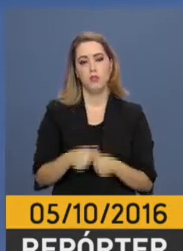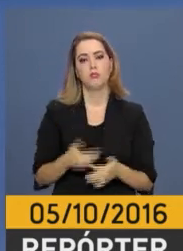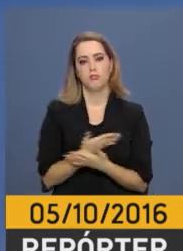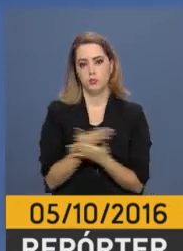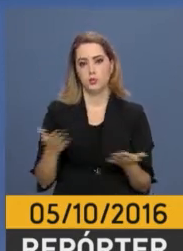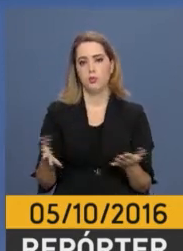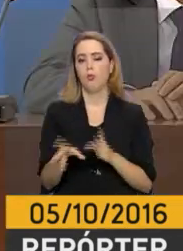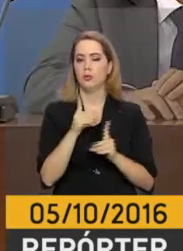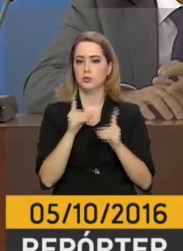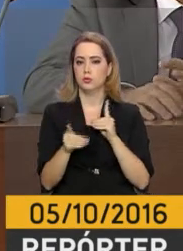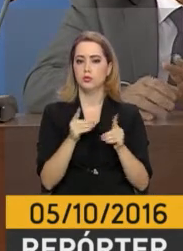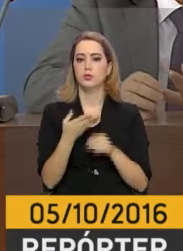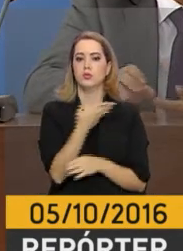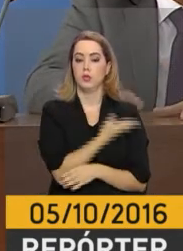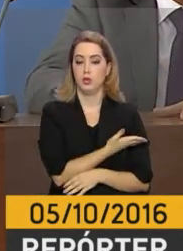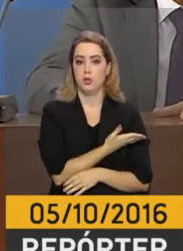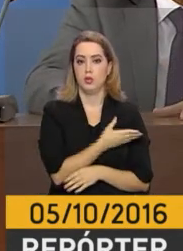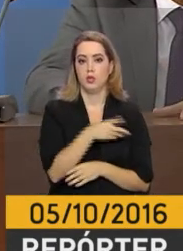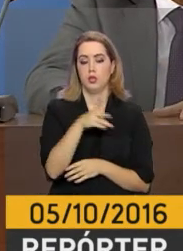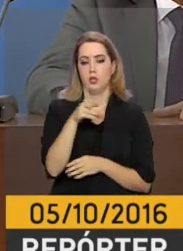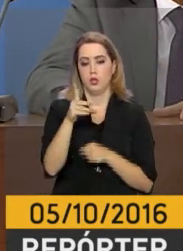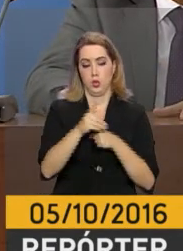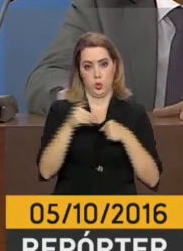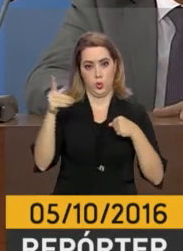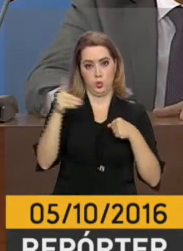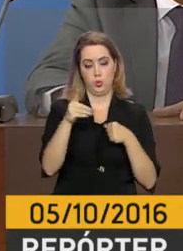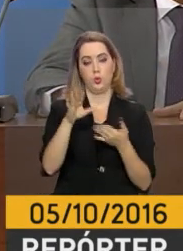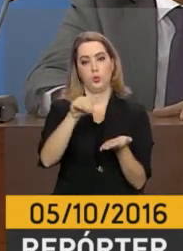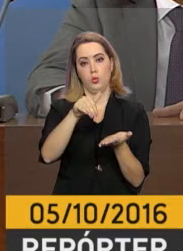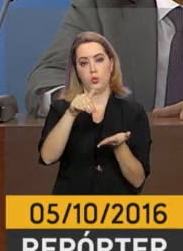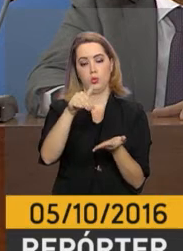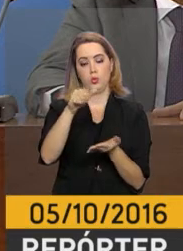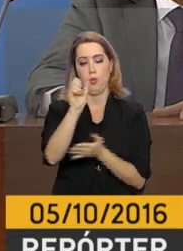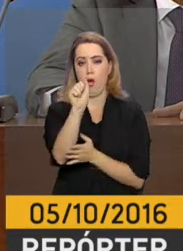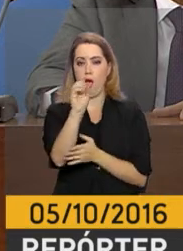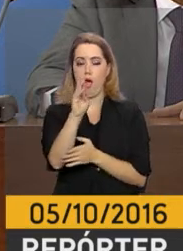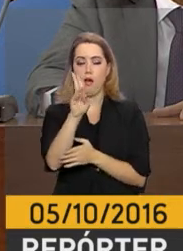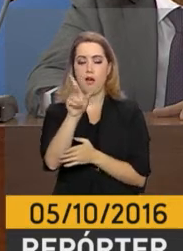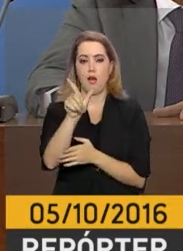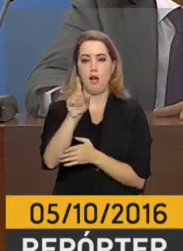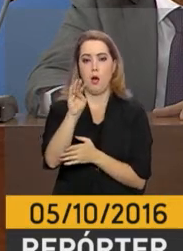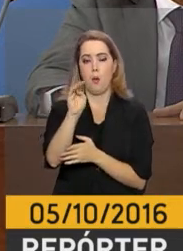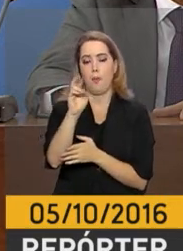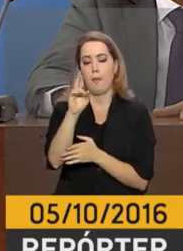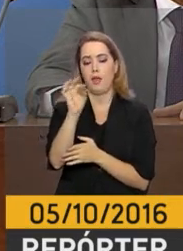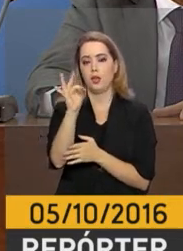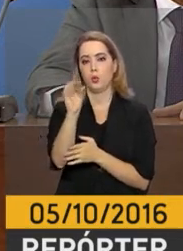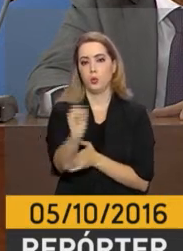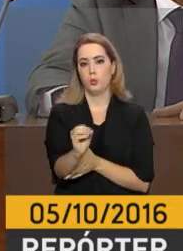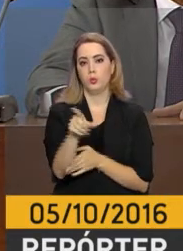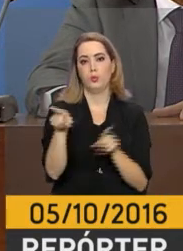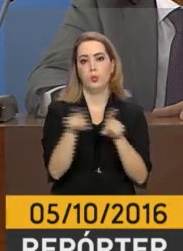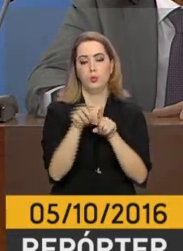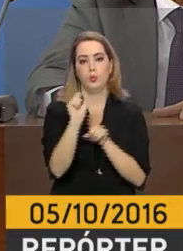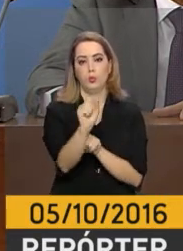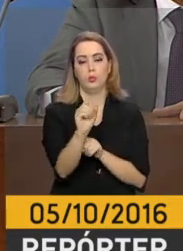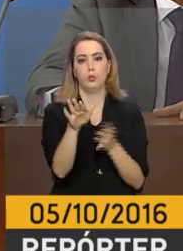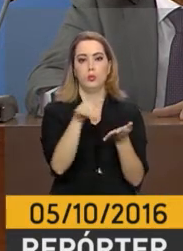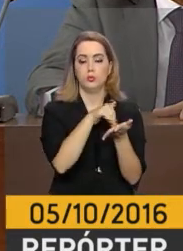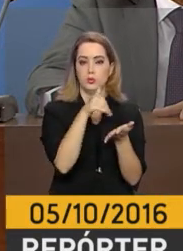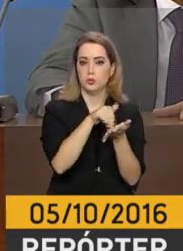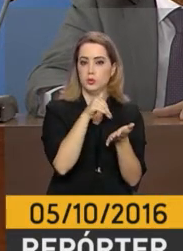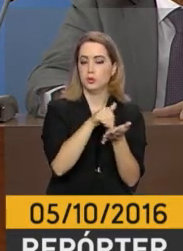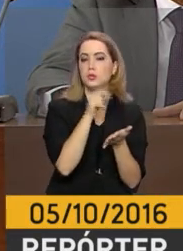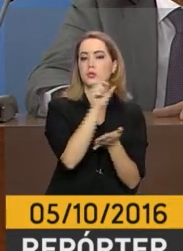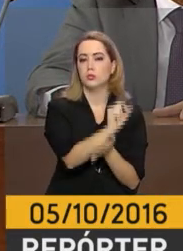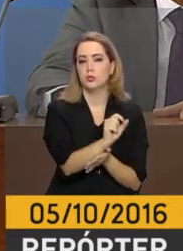discutimos aqui o doutor alberto beltrame é o secretário executivo do ministério nosso executor lá que faz as